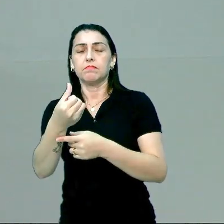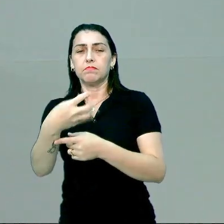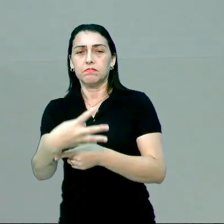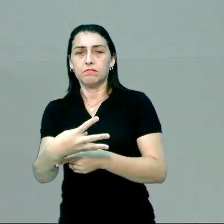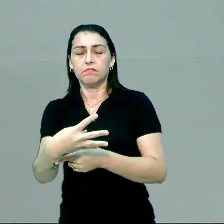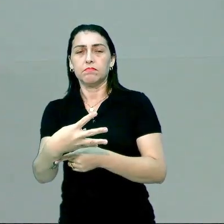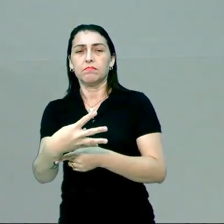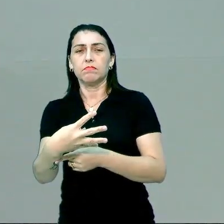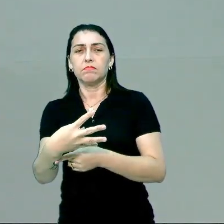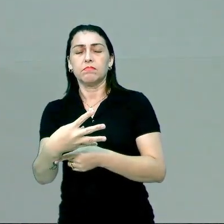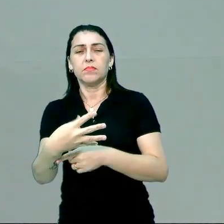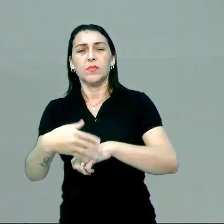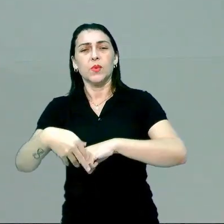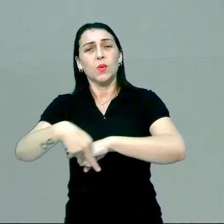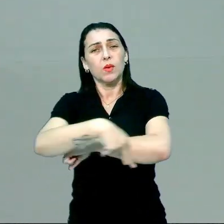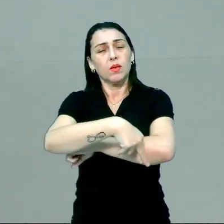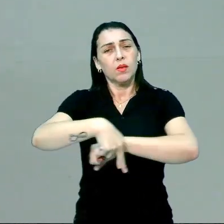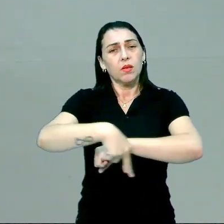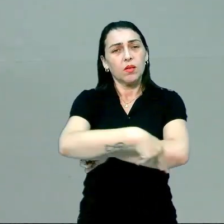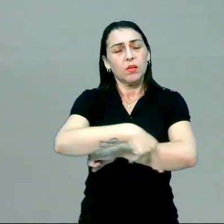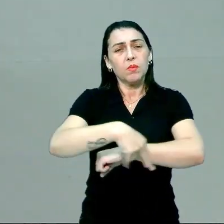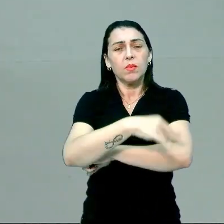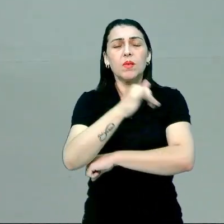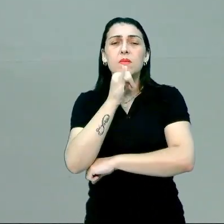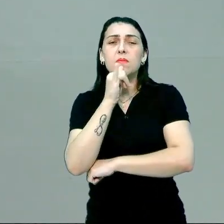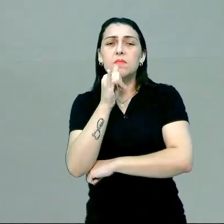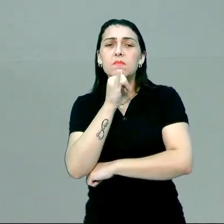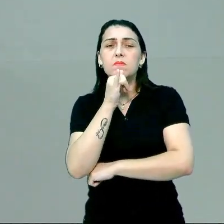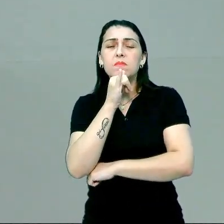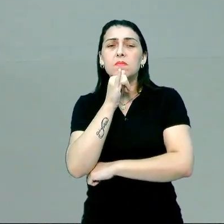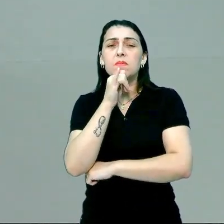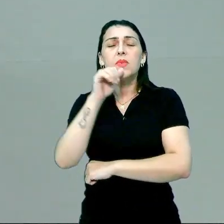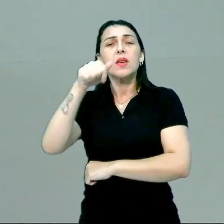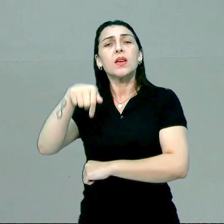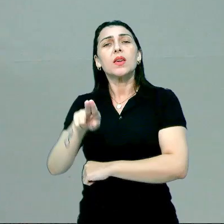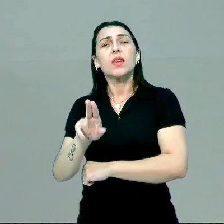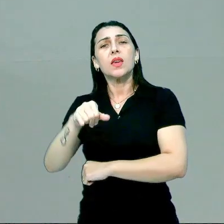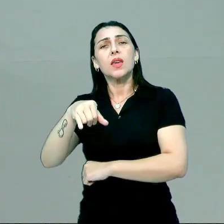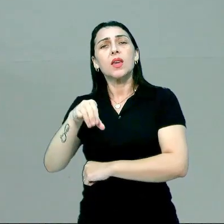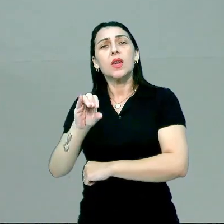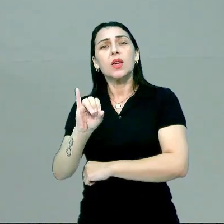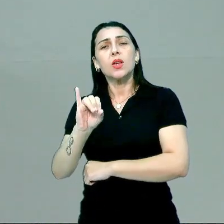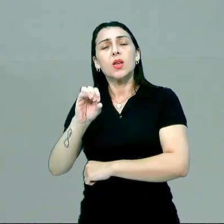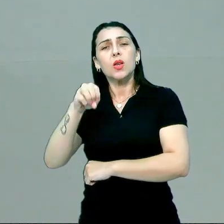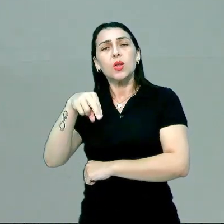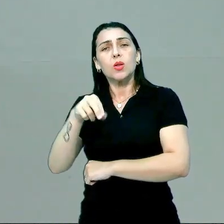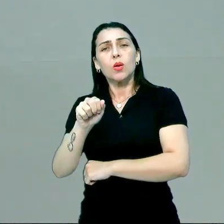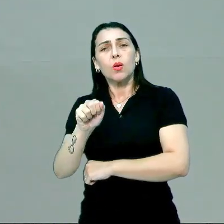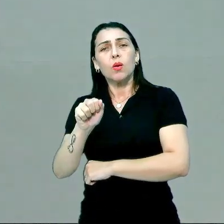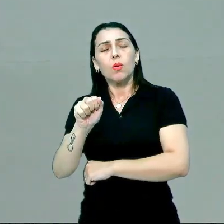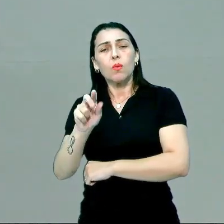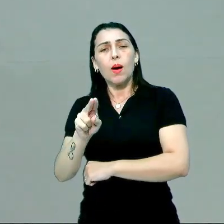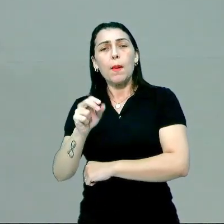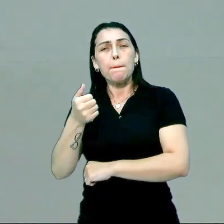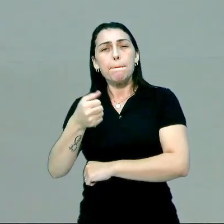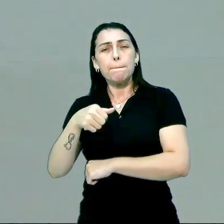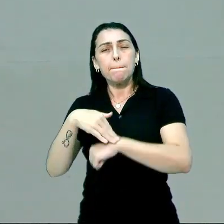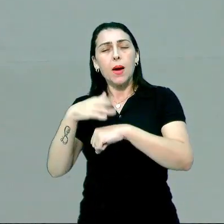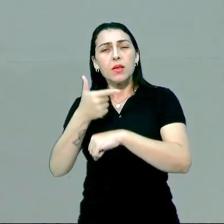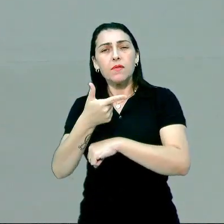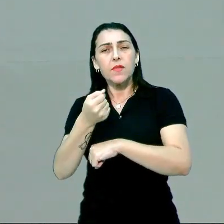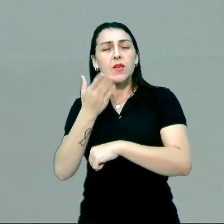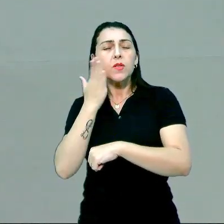no trecho que a gente chama, por exemplo, ali no Balneário Quinauá, ele passou mais de 20